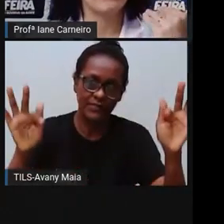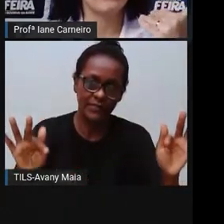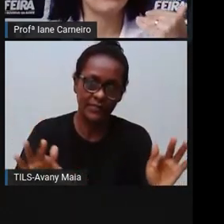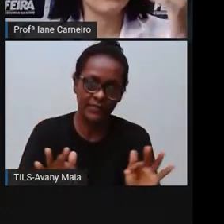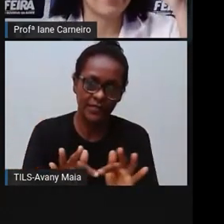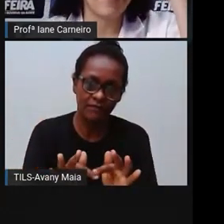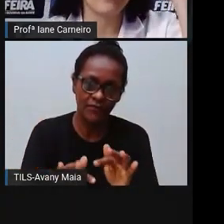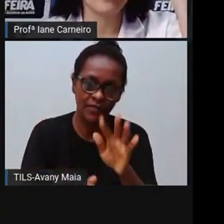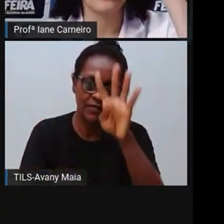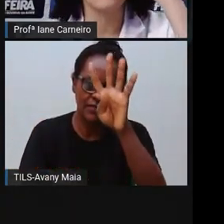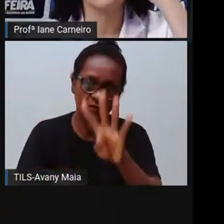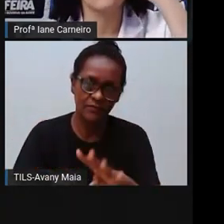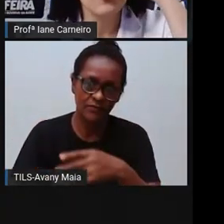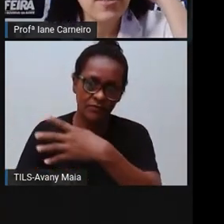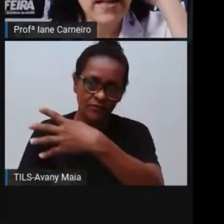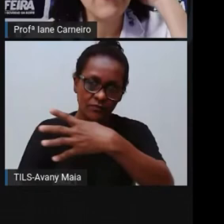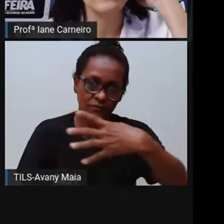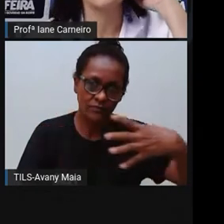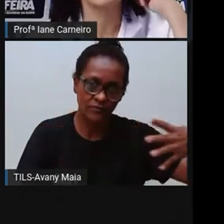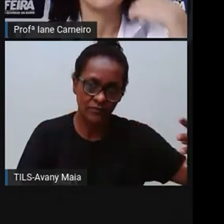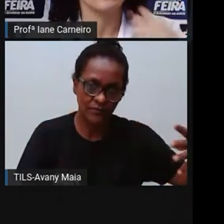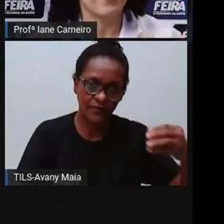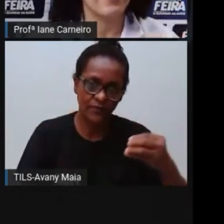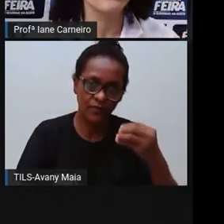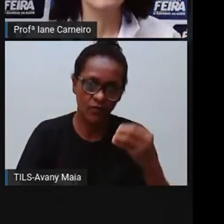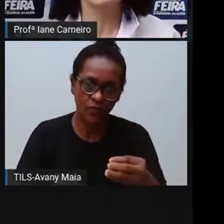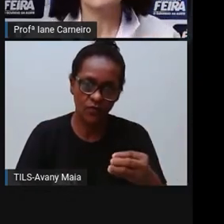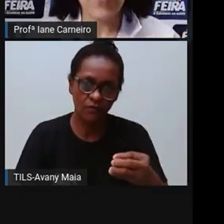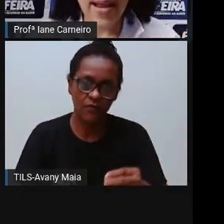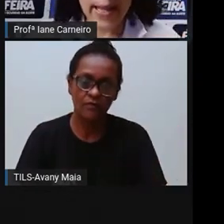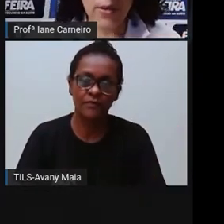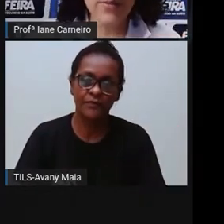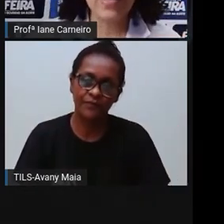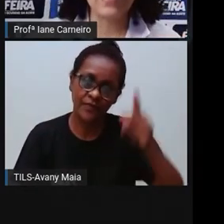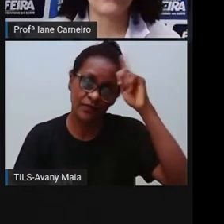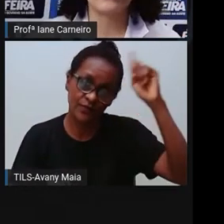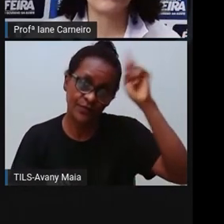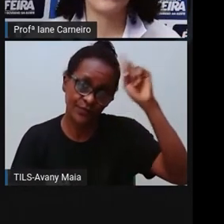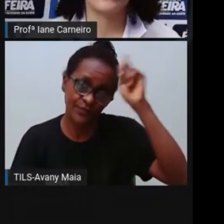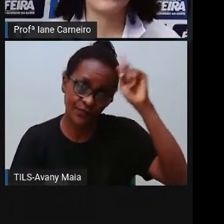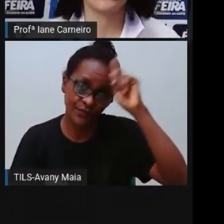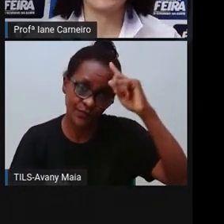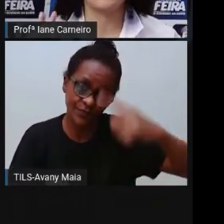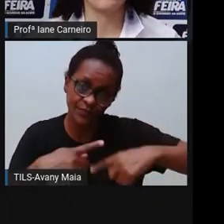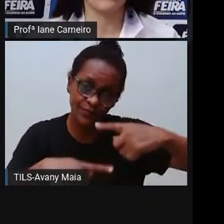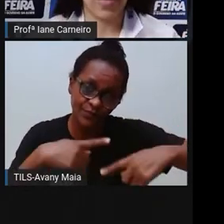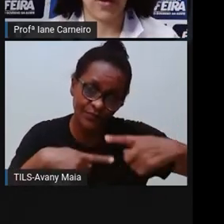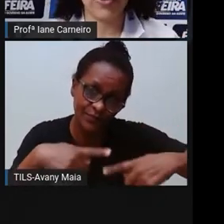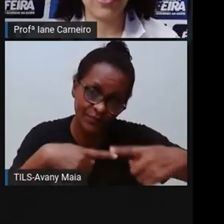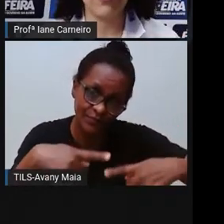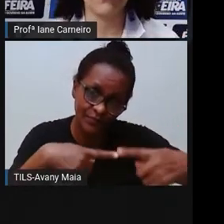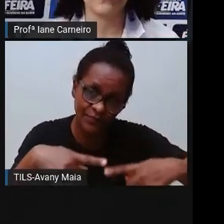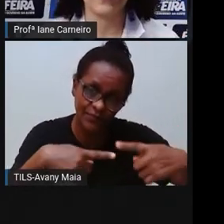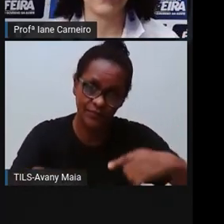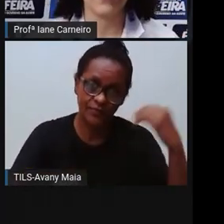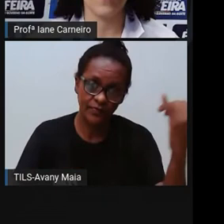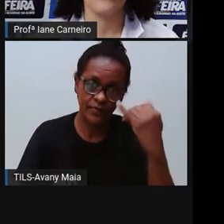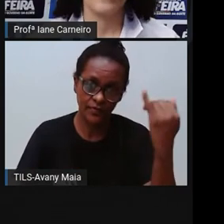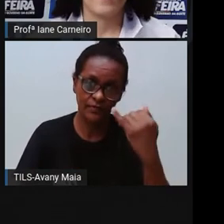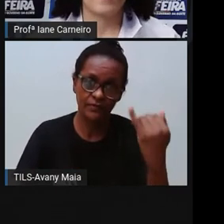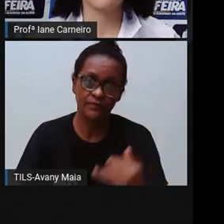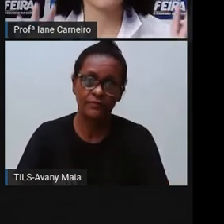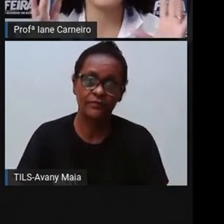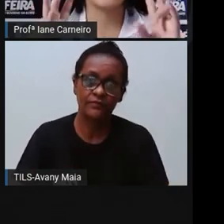fez um trabalho sobre rotina, não foi sobre calendário. Então é legal que vocês façam isso aí com a rotina de vocês,